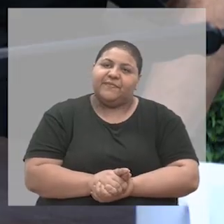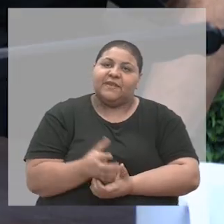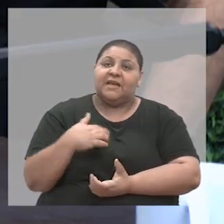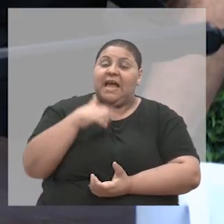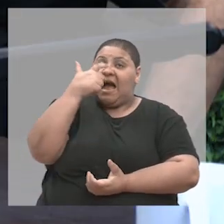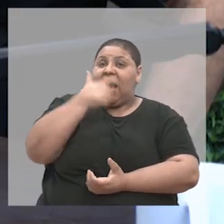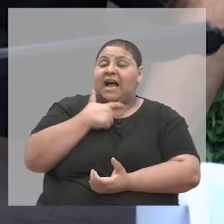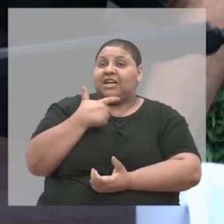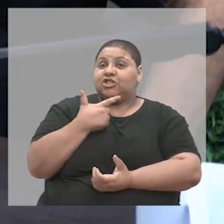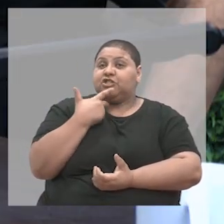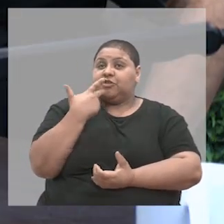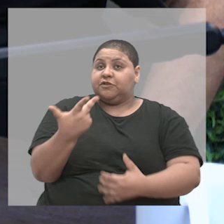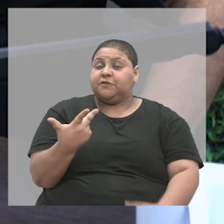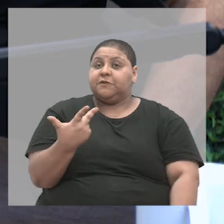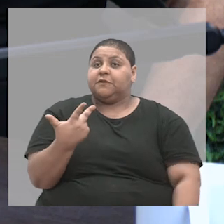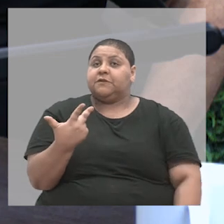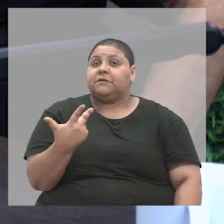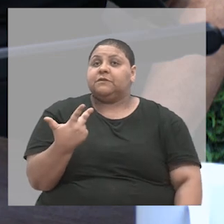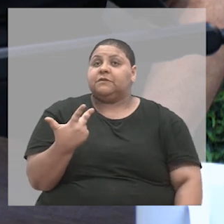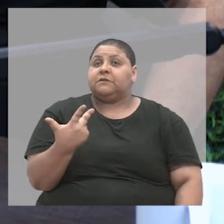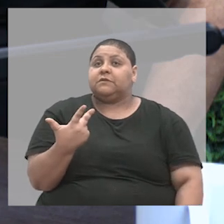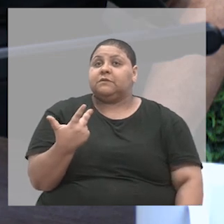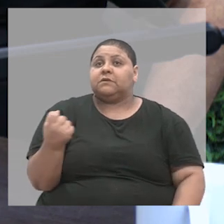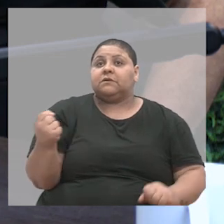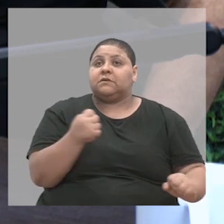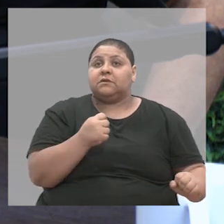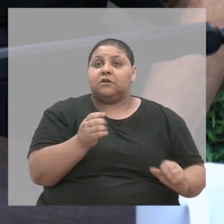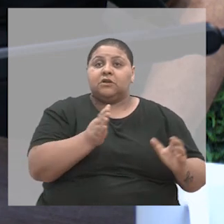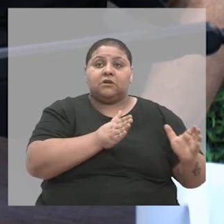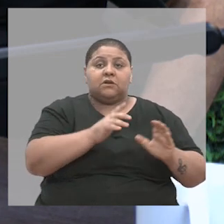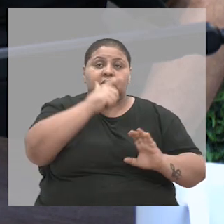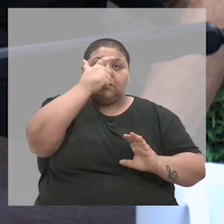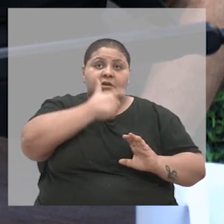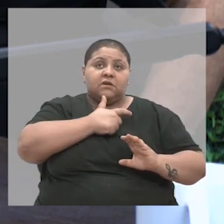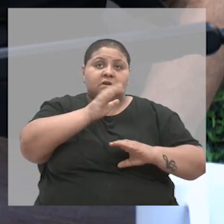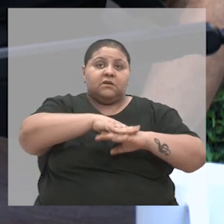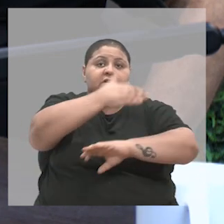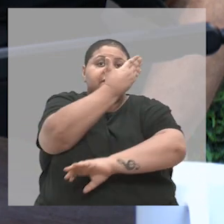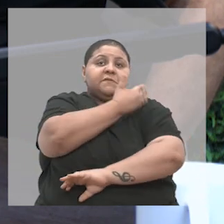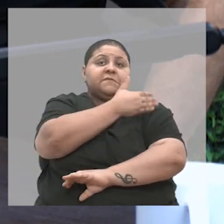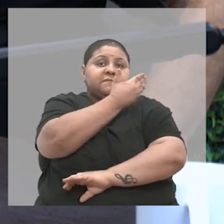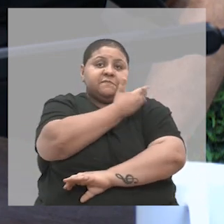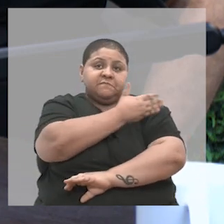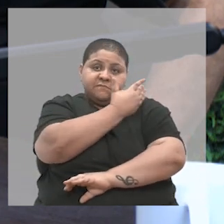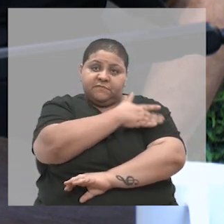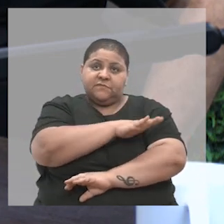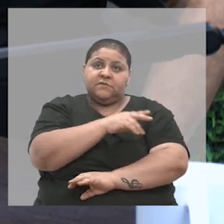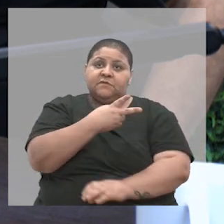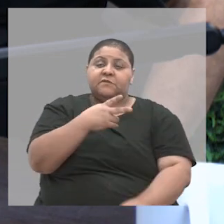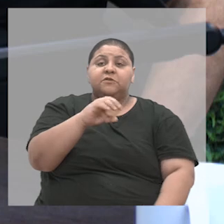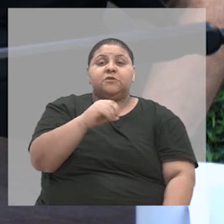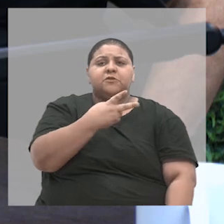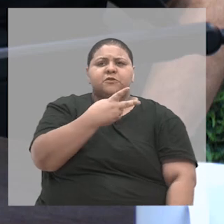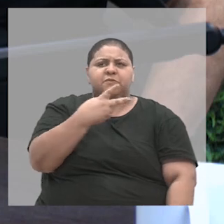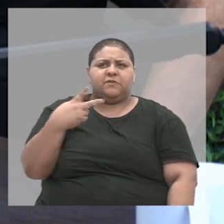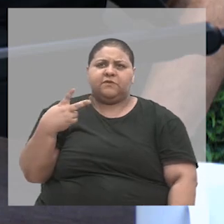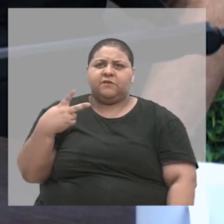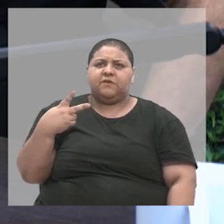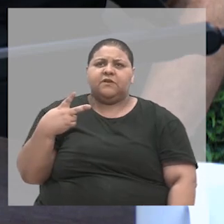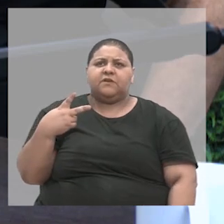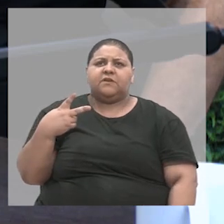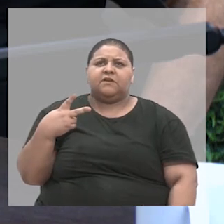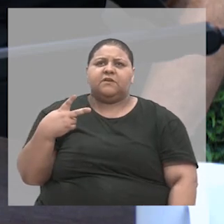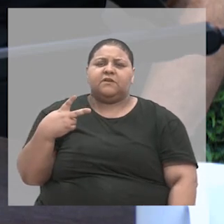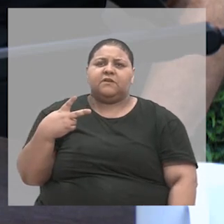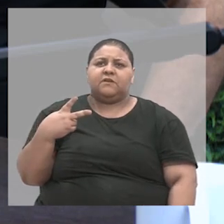mais pode-se dizer que a época que eu acho que eu mais treinei na minha vida foi 2022, o ano, então eu vou falar um pouco